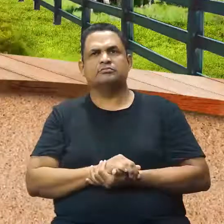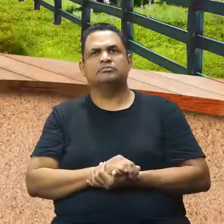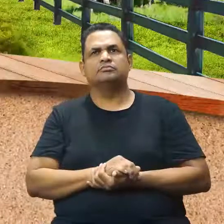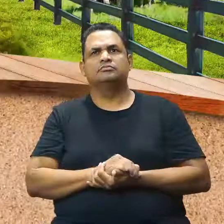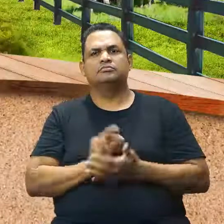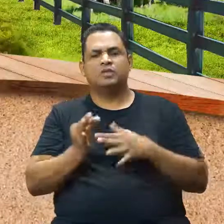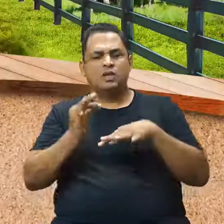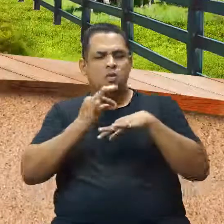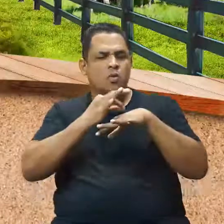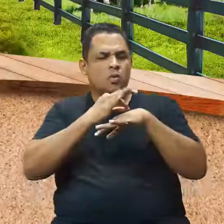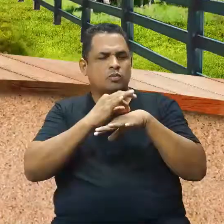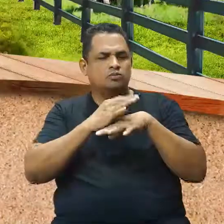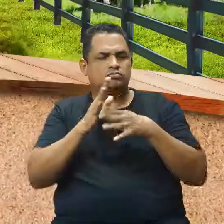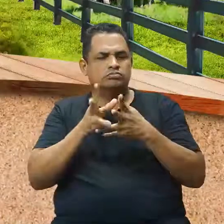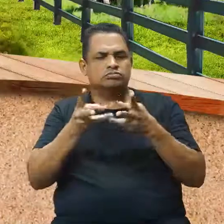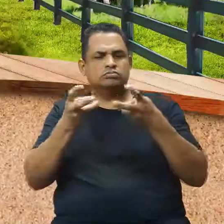formigas.